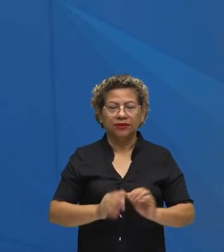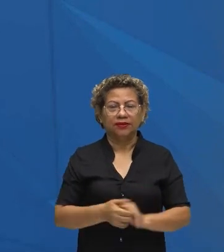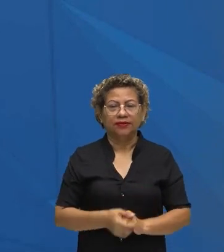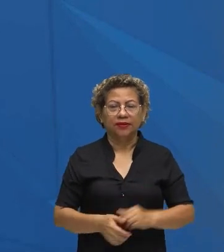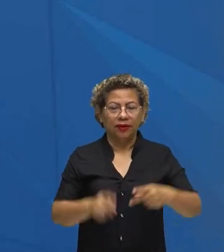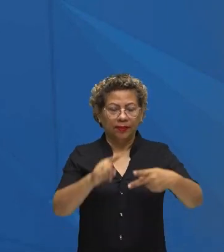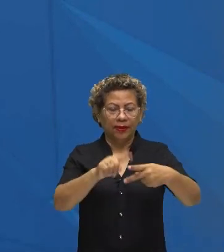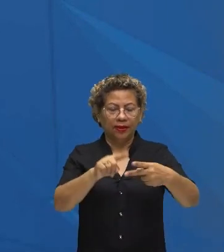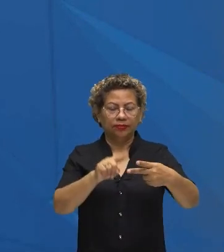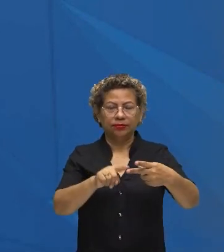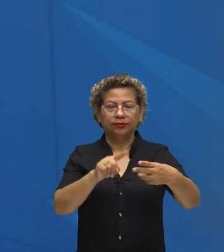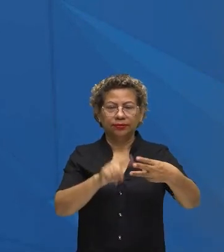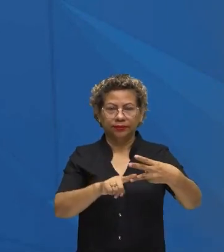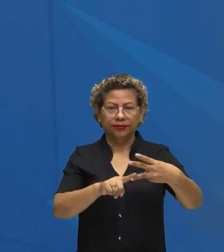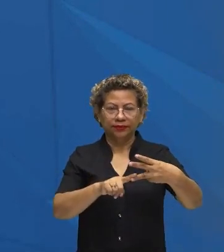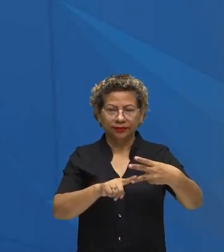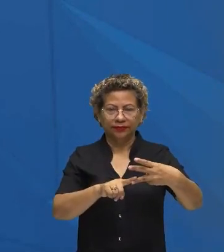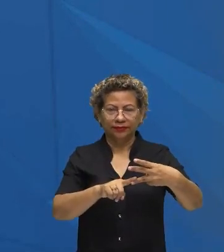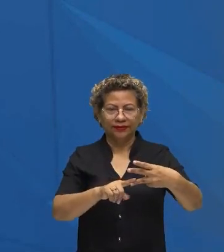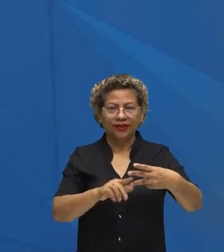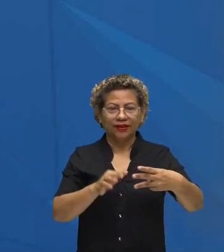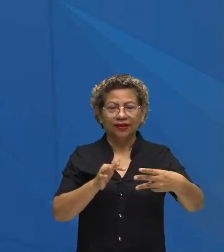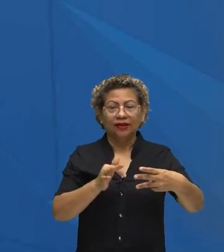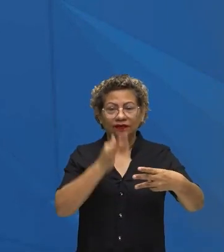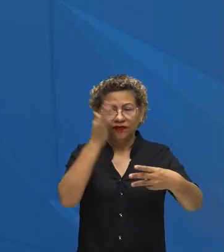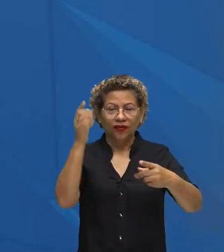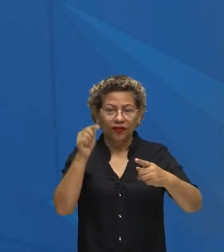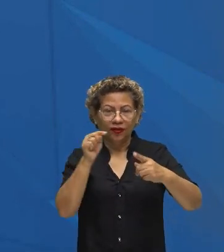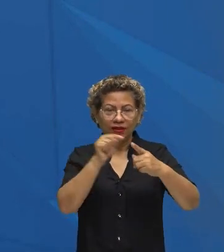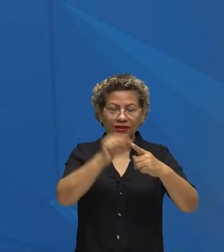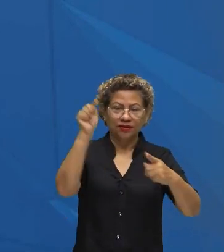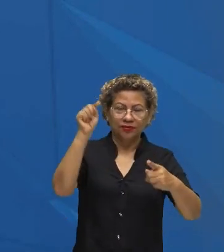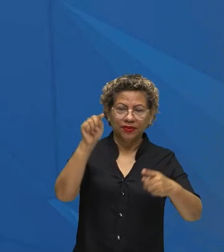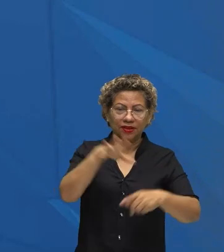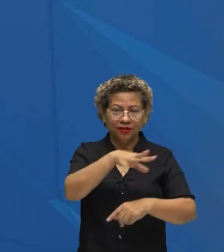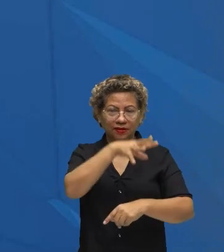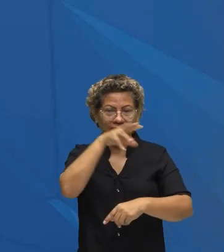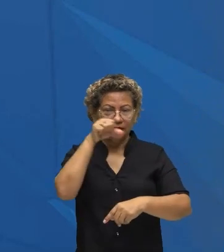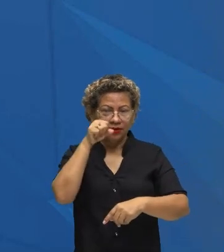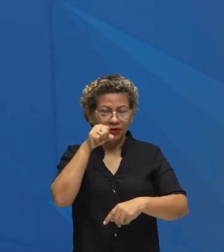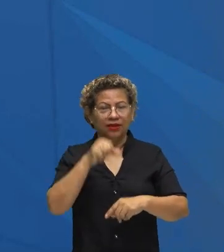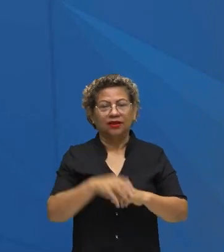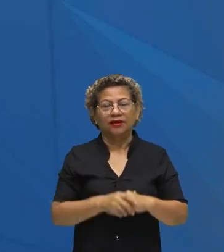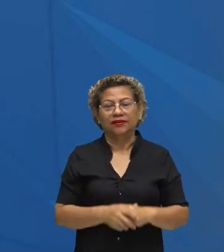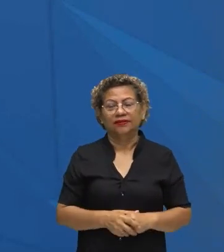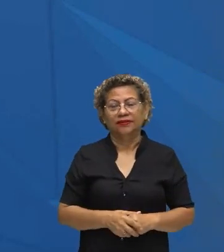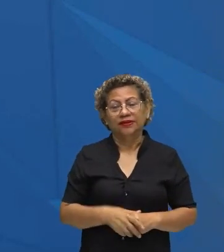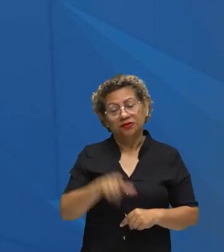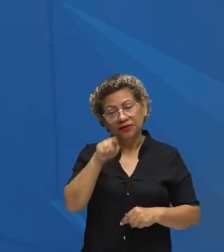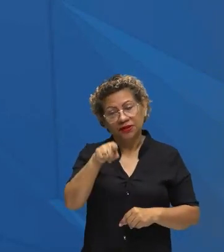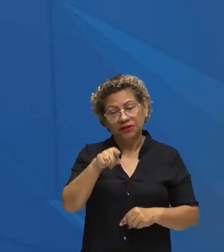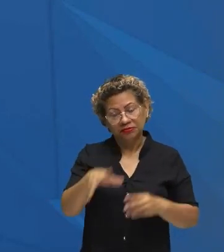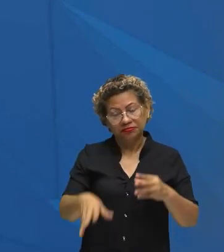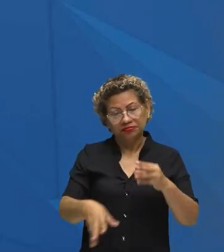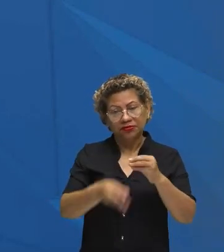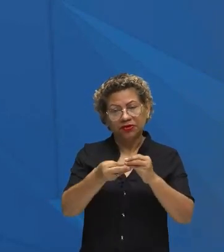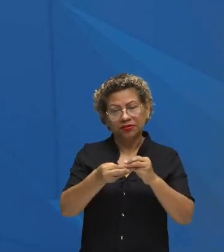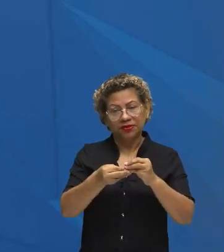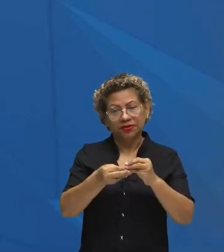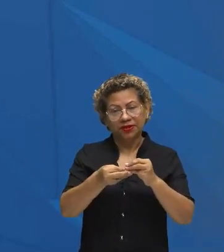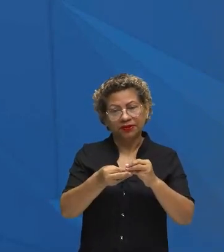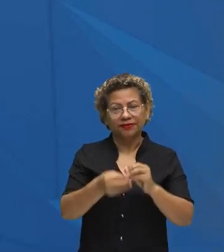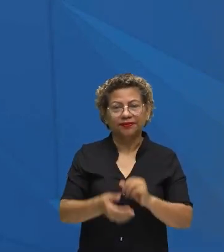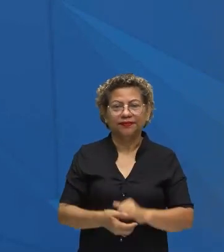espinho ou cheiro, né? E a ideia aí é... Não posso explicar agora, porque senão a gente vem ali com o gabarito, né? Então, o